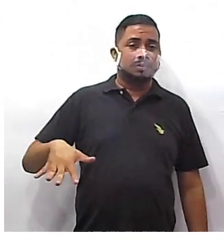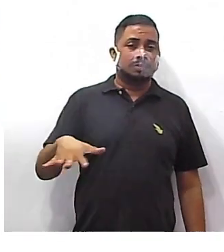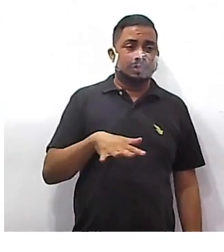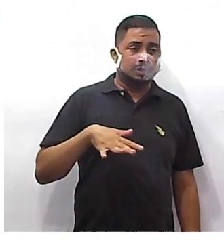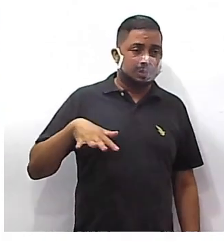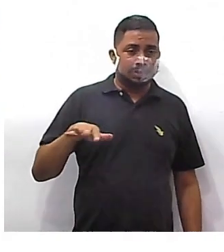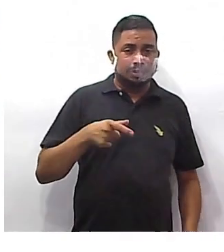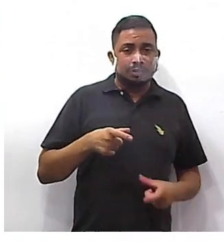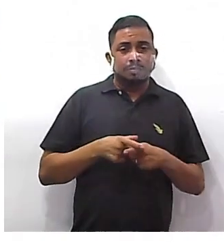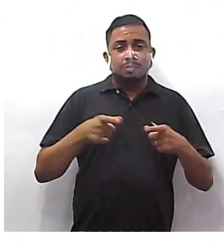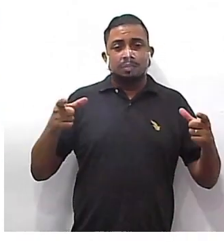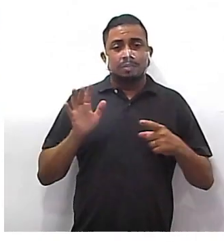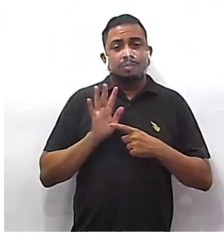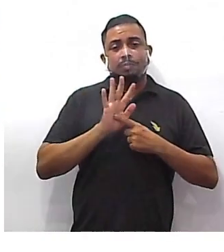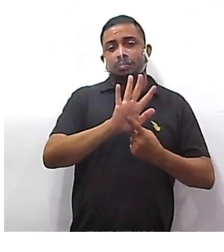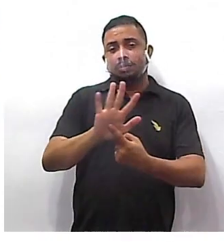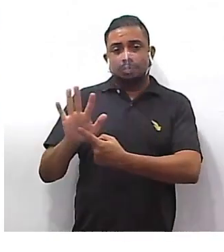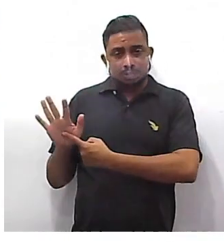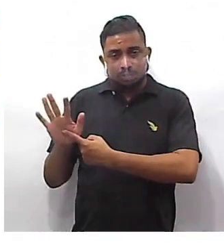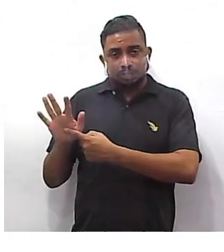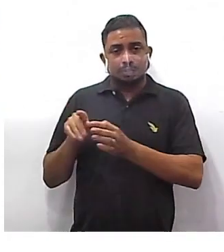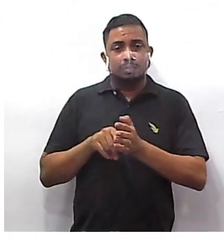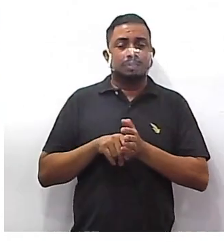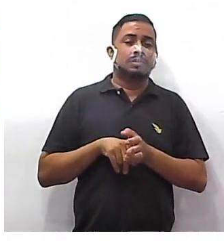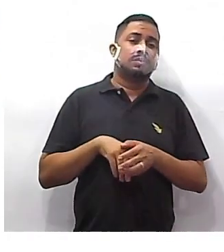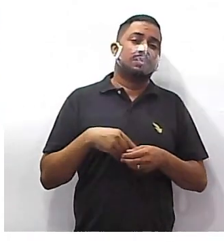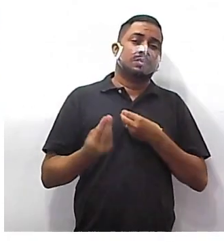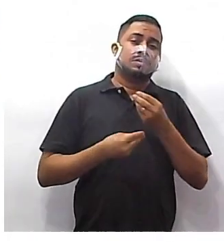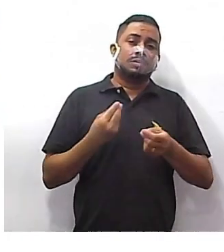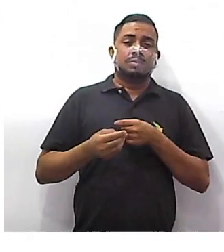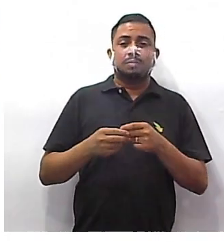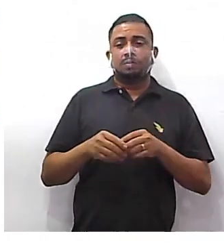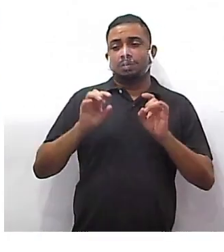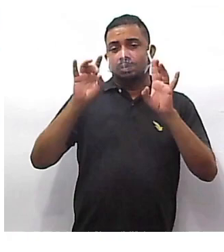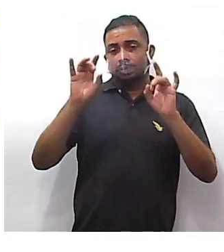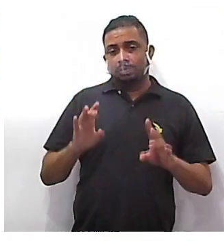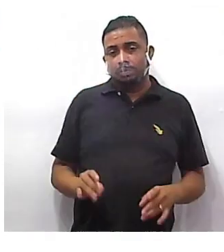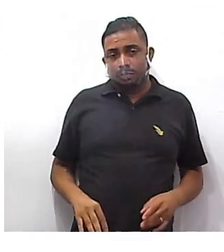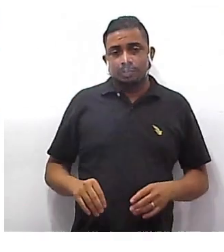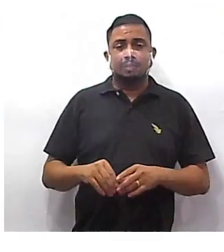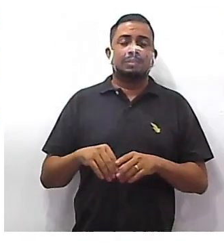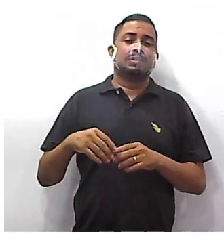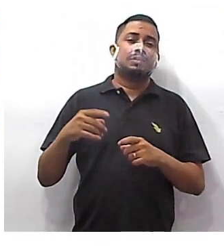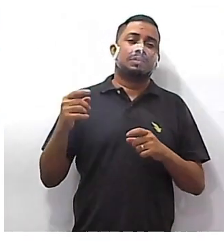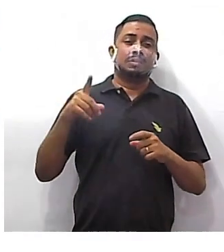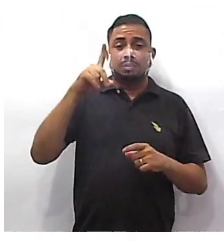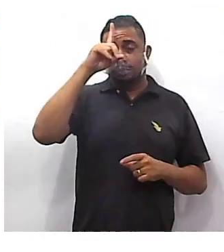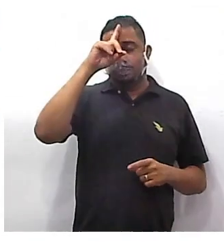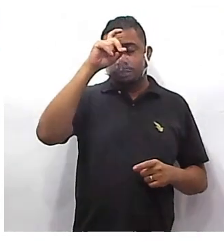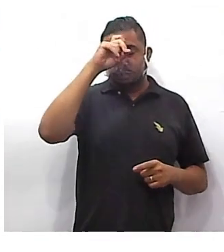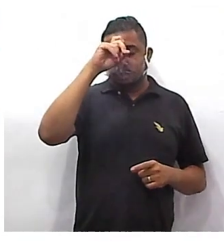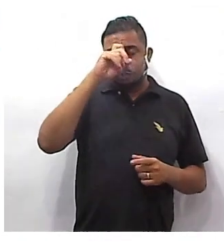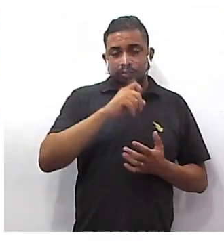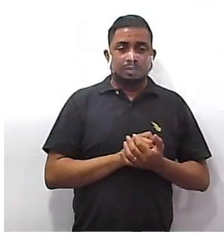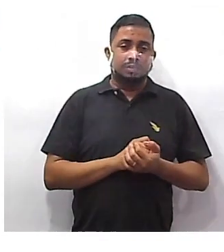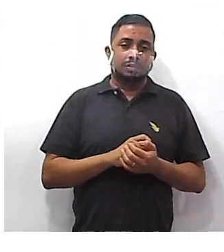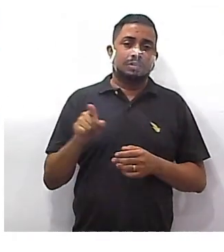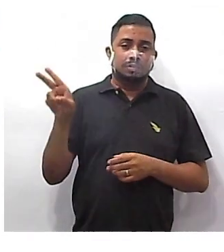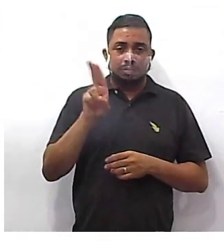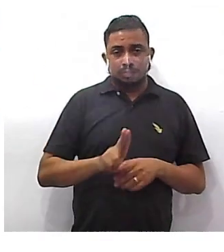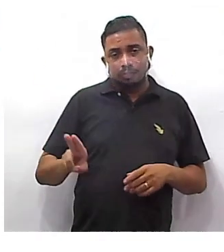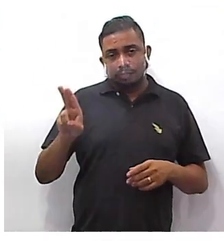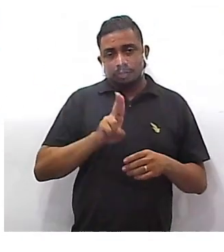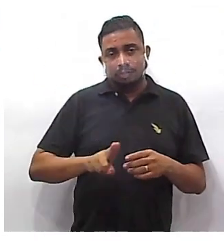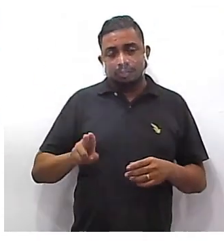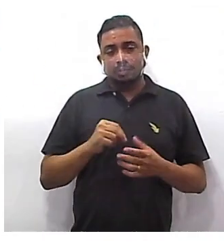de maior exposição ao risco, como os de serviços especializados hospitalar, se refere à utilização